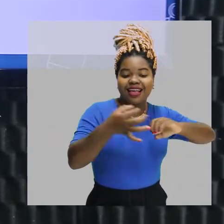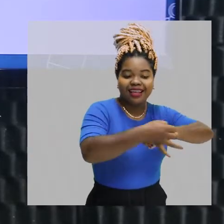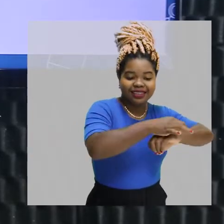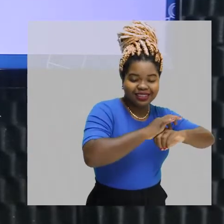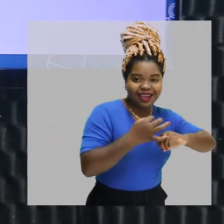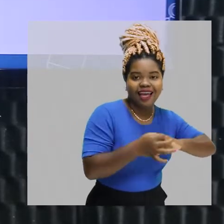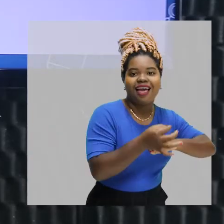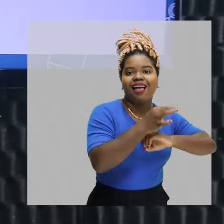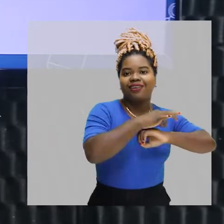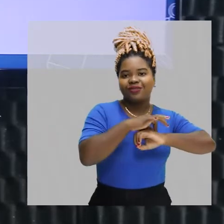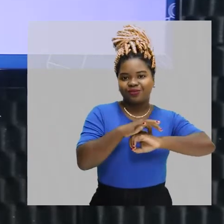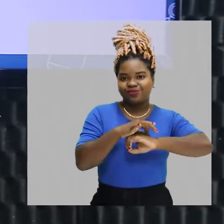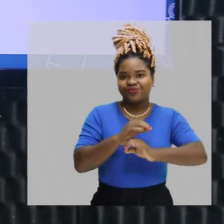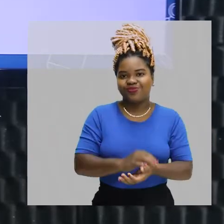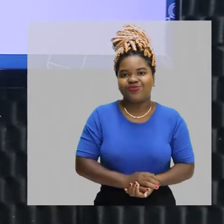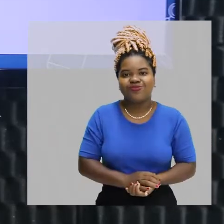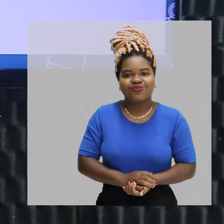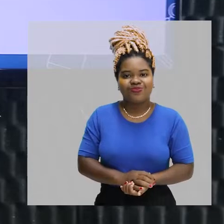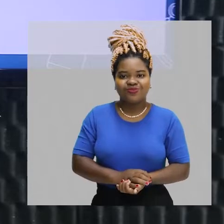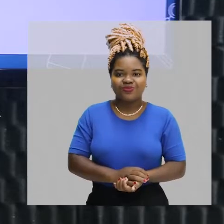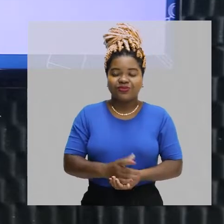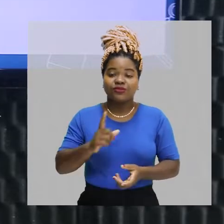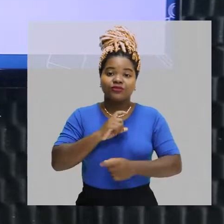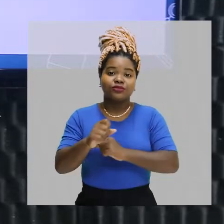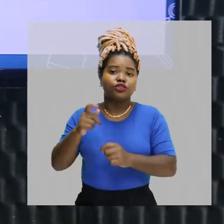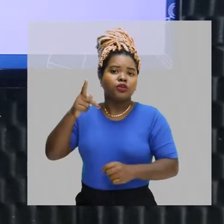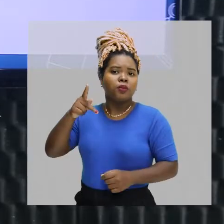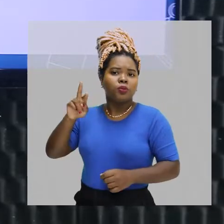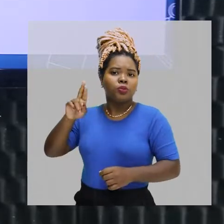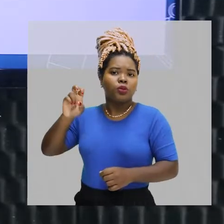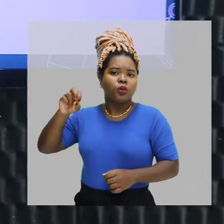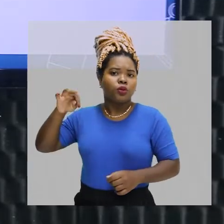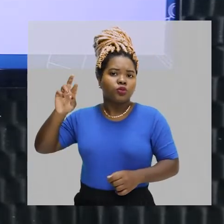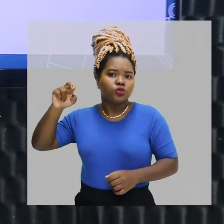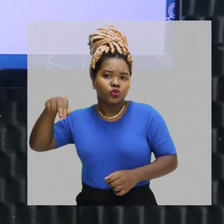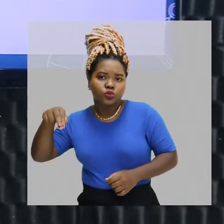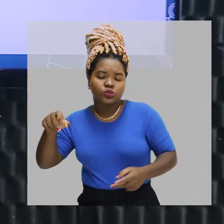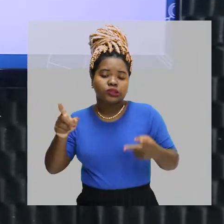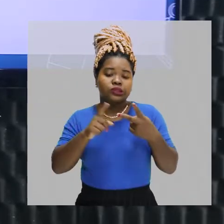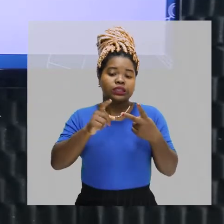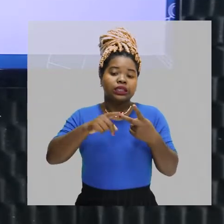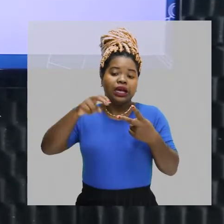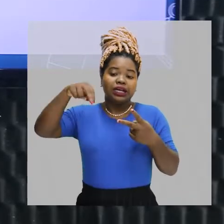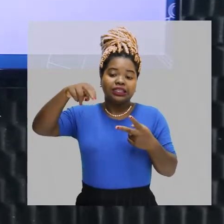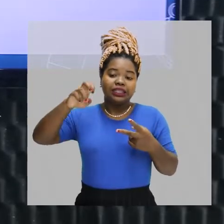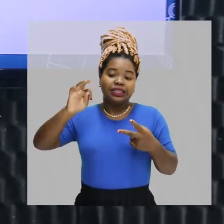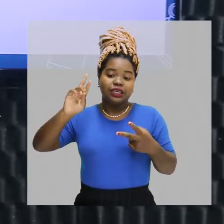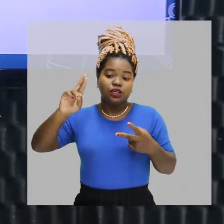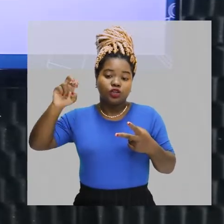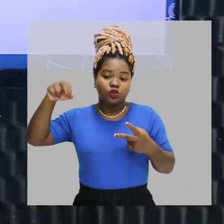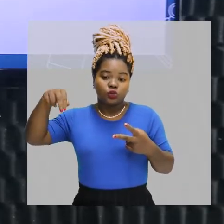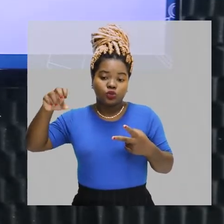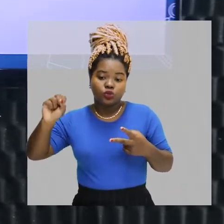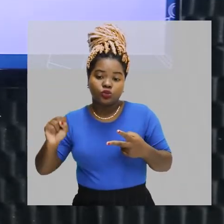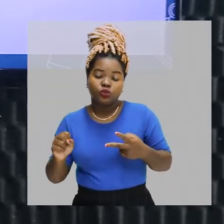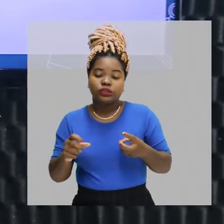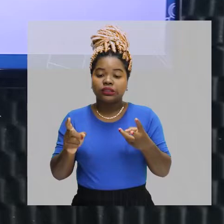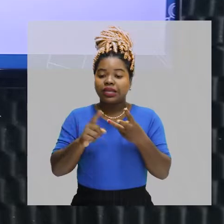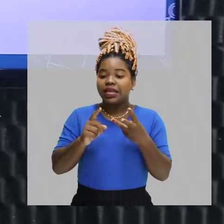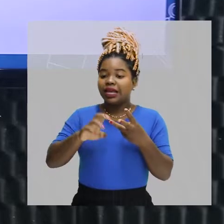átomo, certo? Nós temos prótons, nêutrons e elétrons, certo? Nós chegamos aí então na